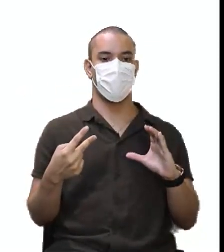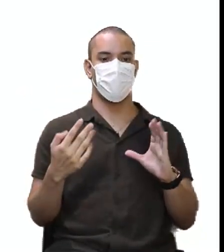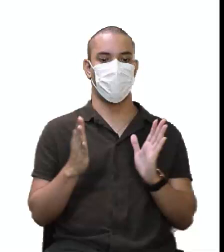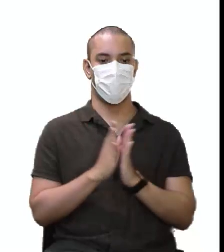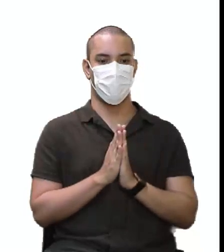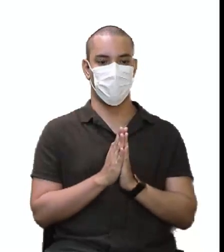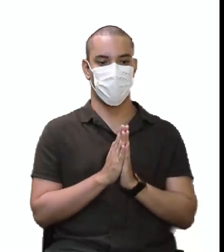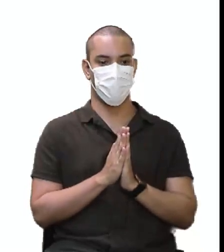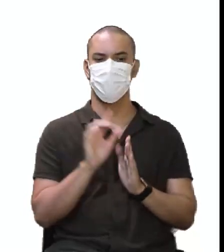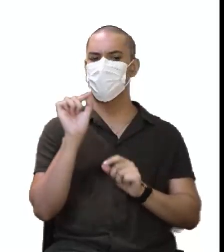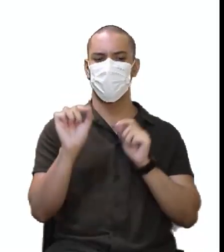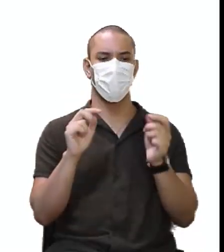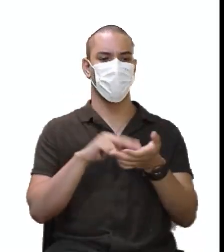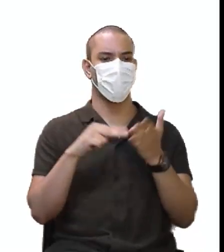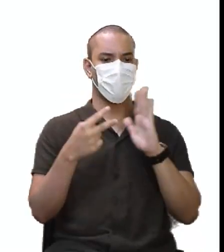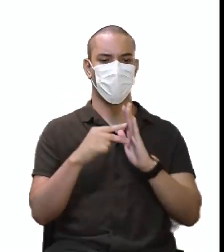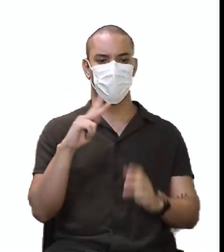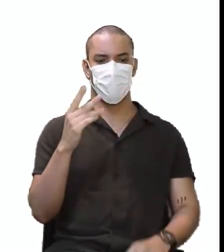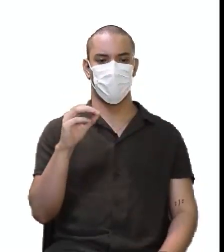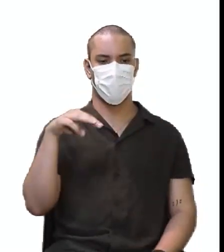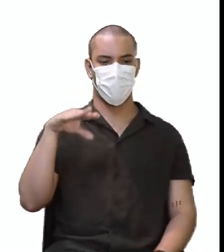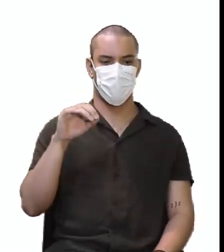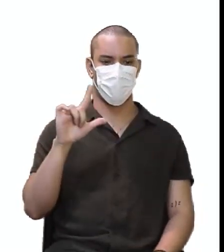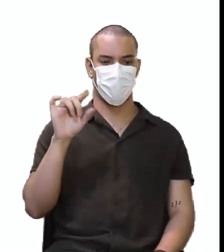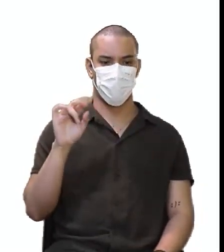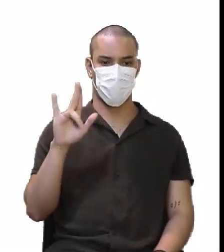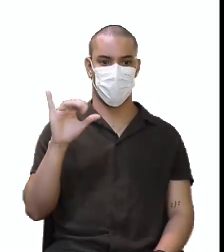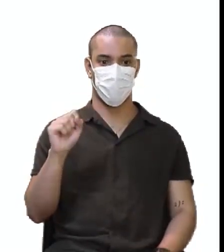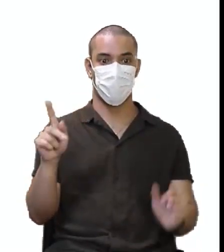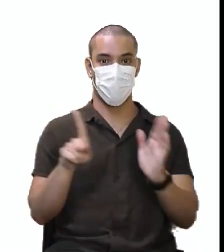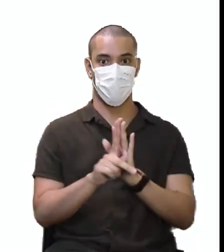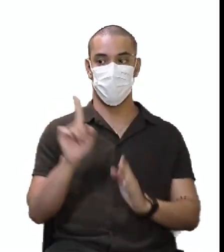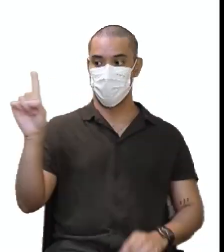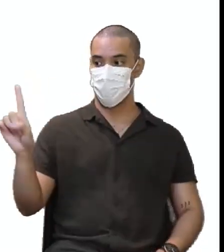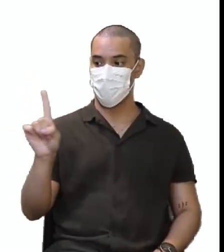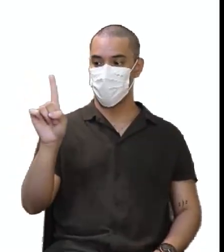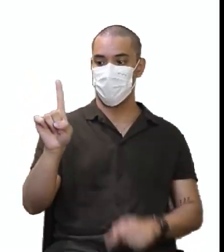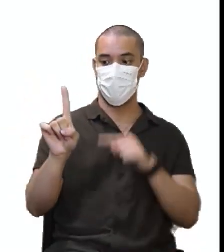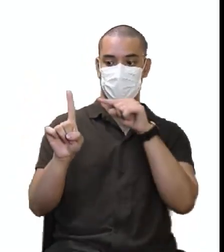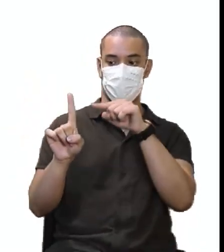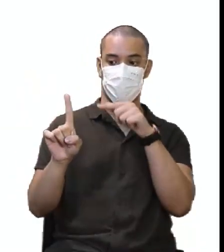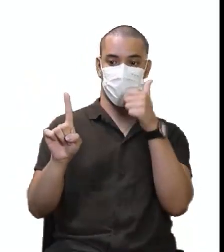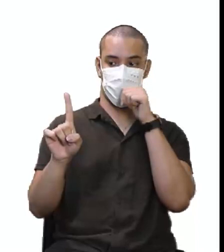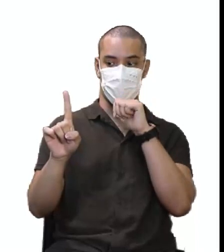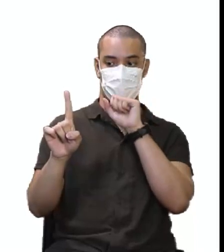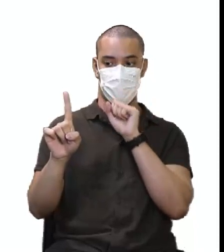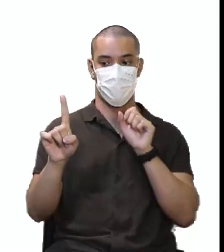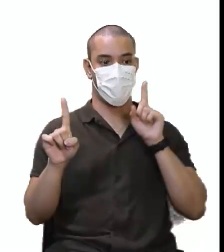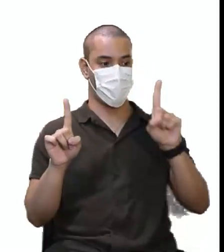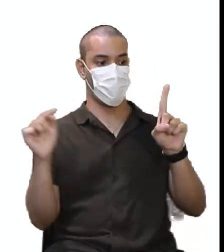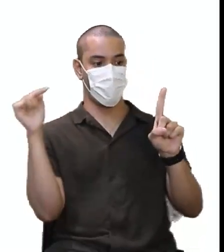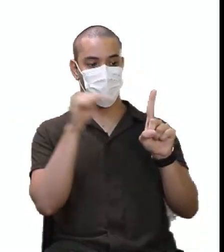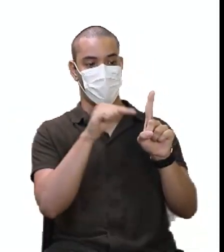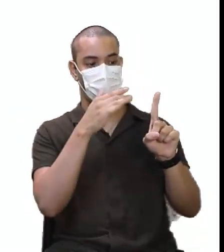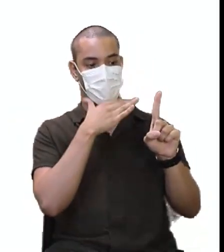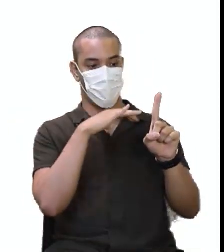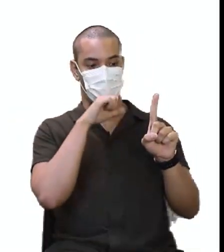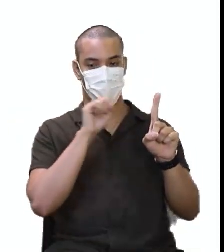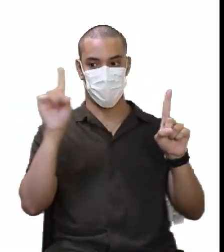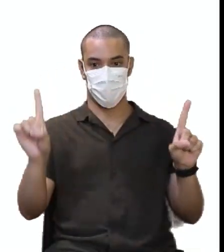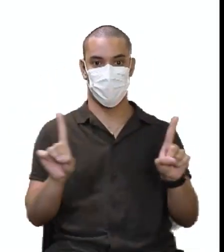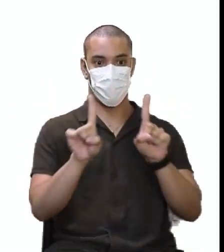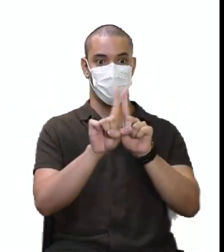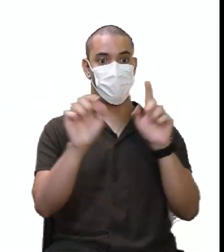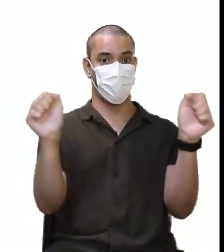o que são esses cromossomos homólogos? São aqueles que são herdados parte materna e parte materna. Paterno e